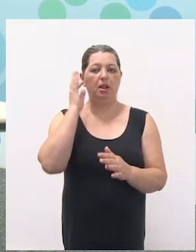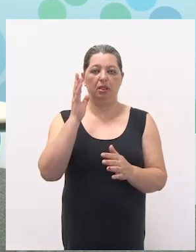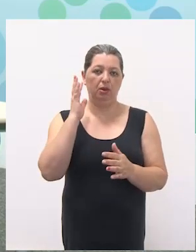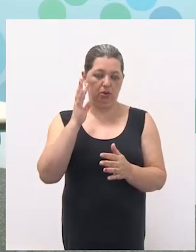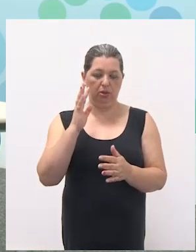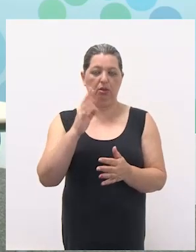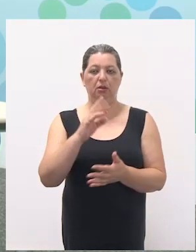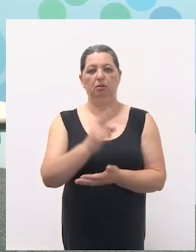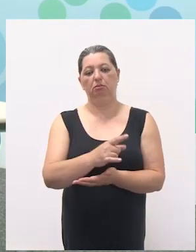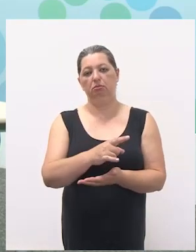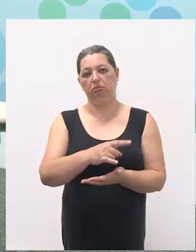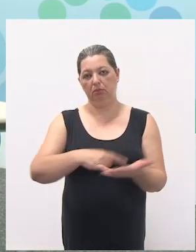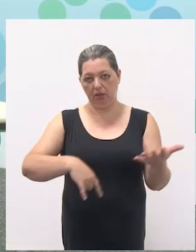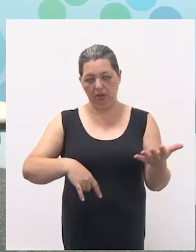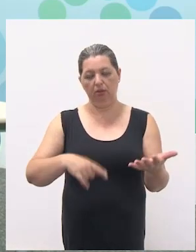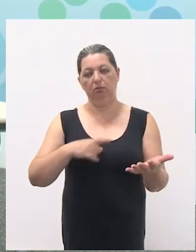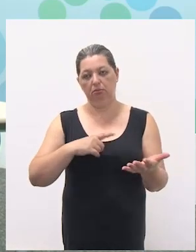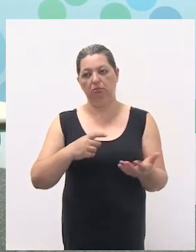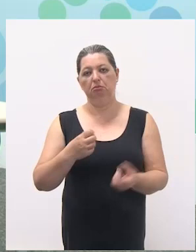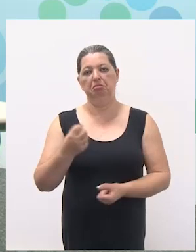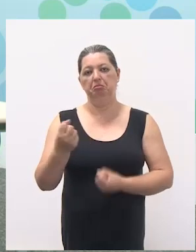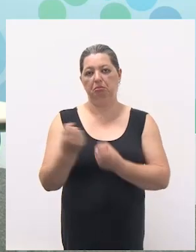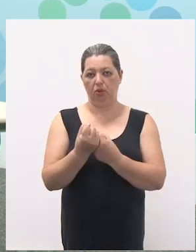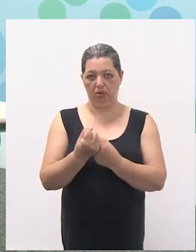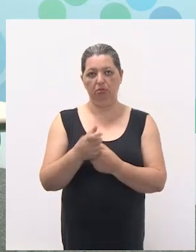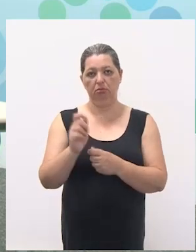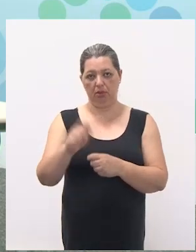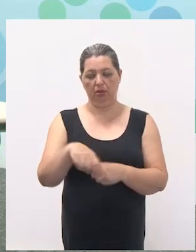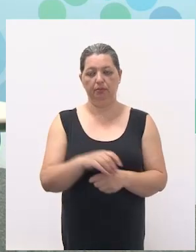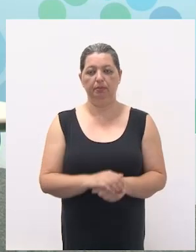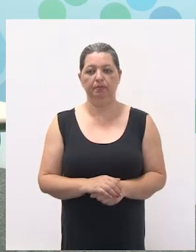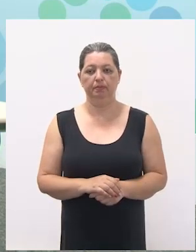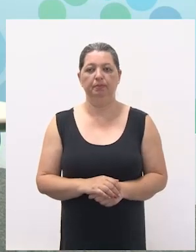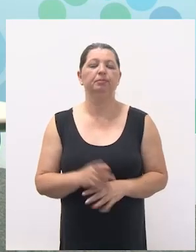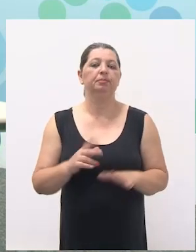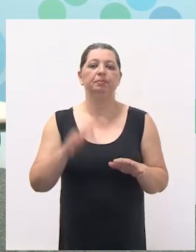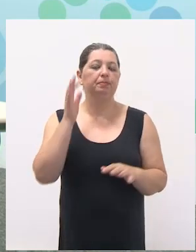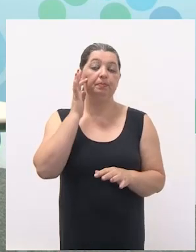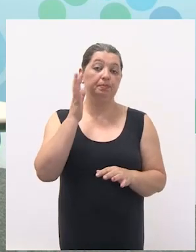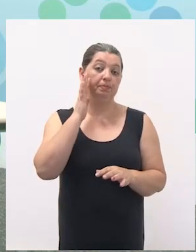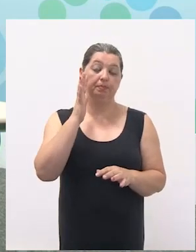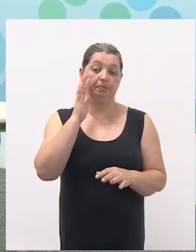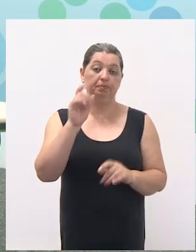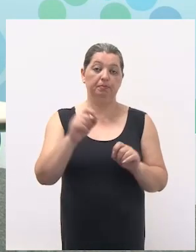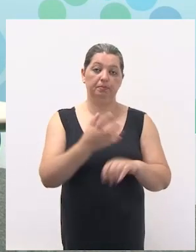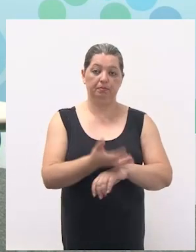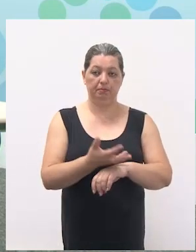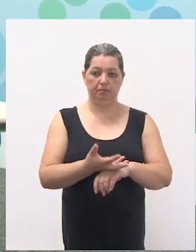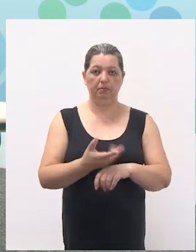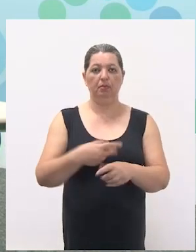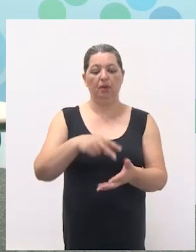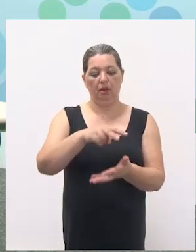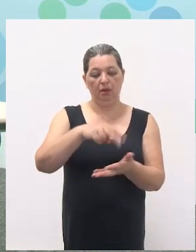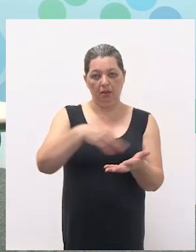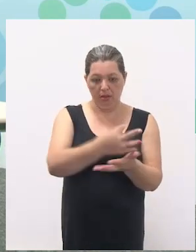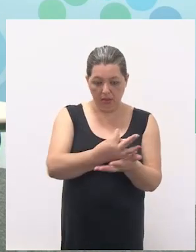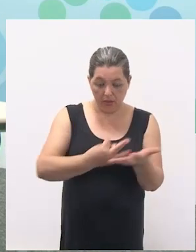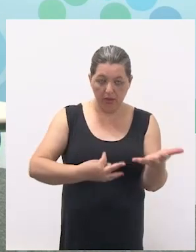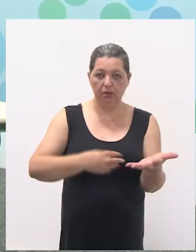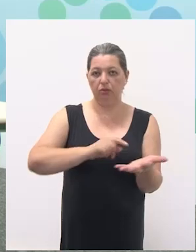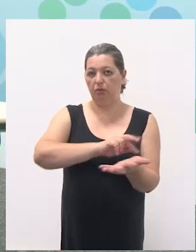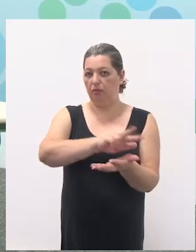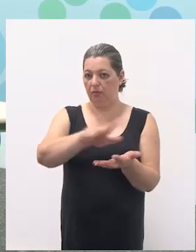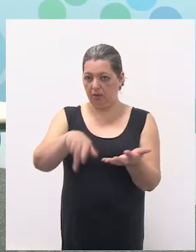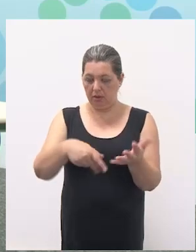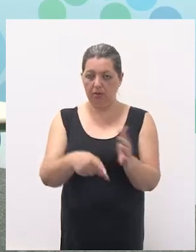pode colocar aí, né, um apoio. Talvez você está trabalhando assim, filosofia, por exemplo, a gente trabalha bastante texto. Você sobe o texto como PDF